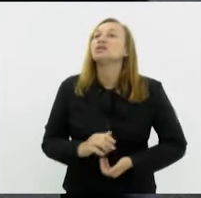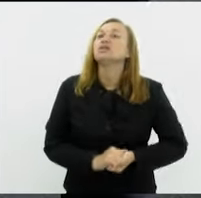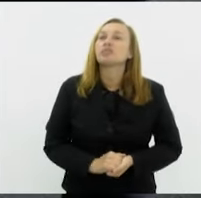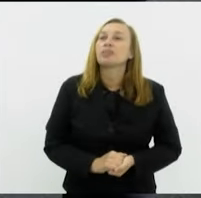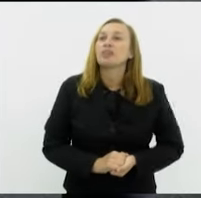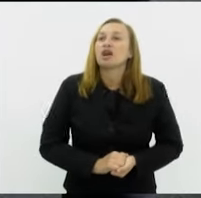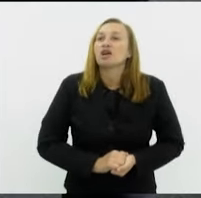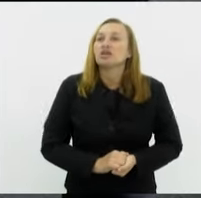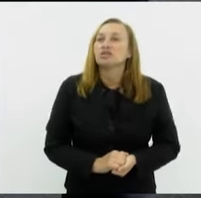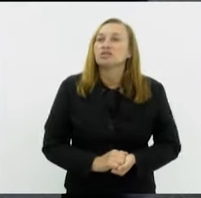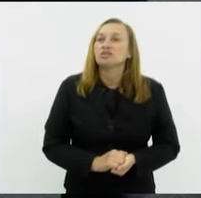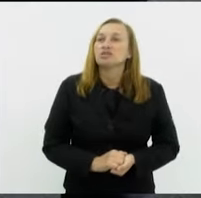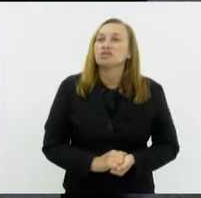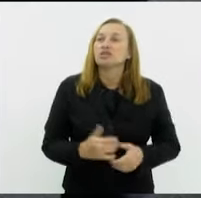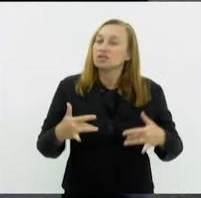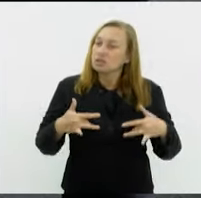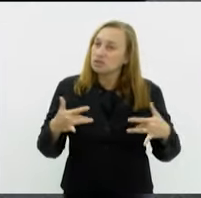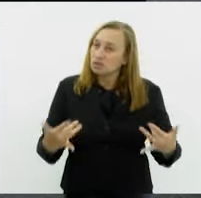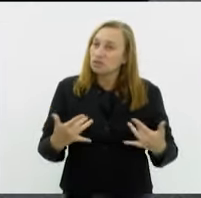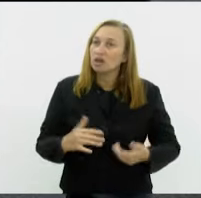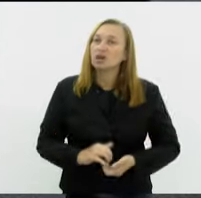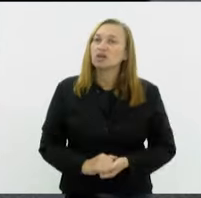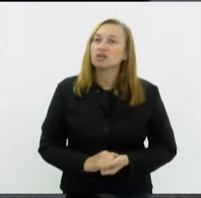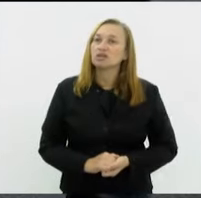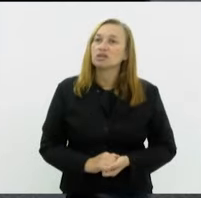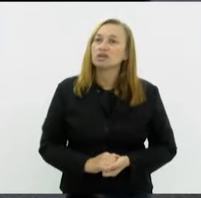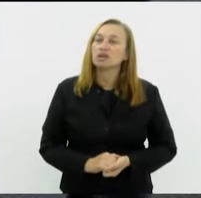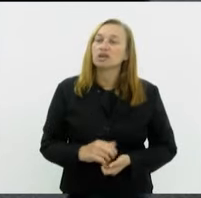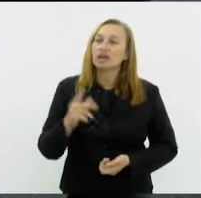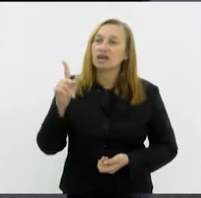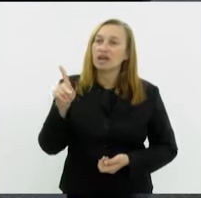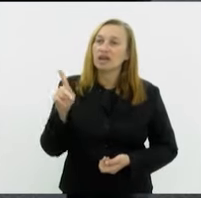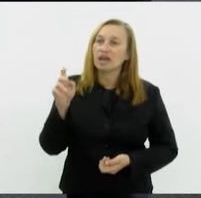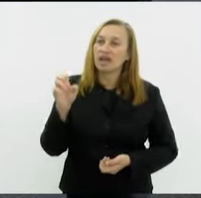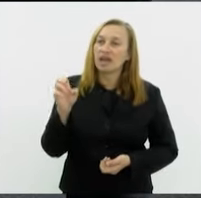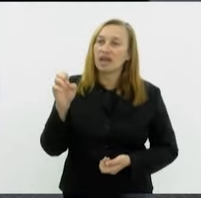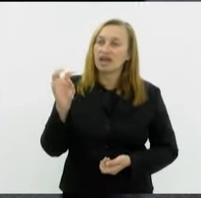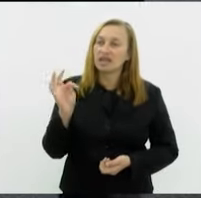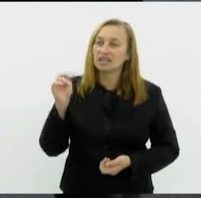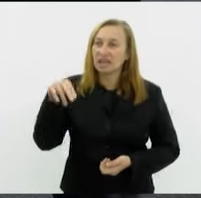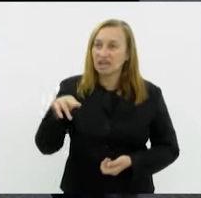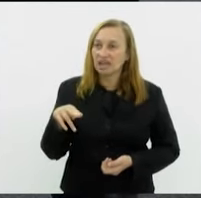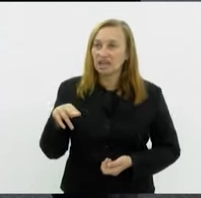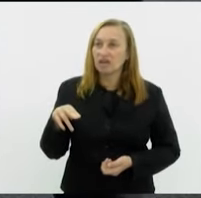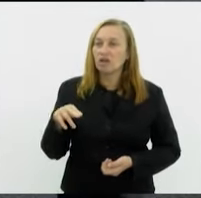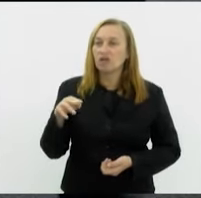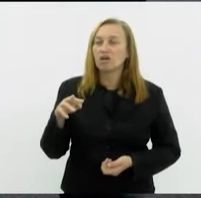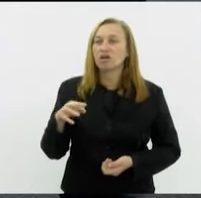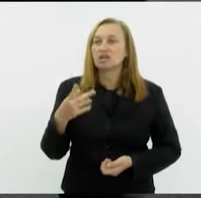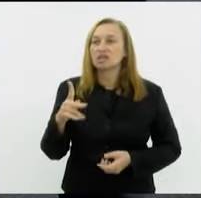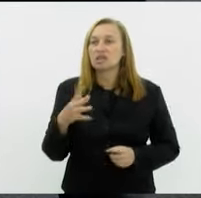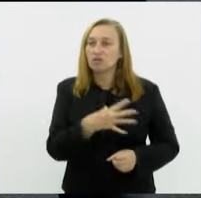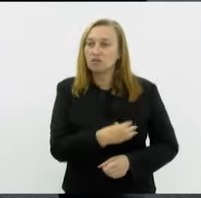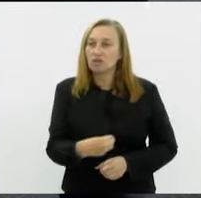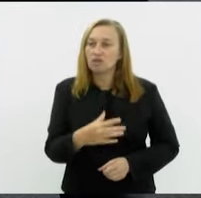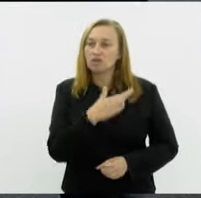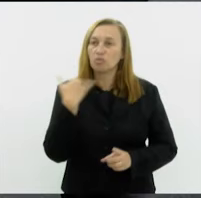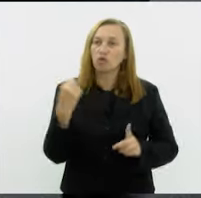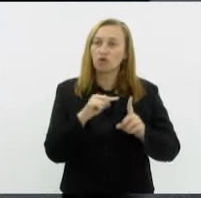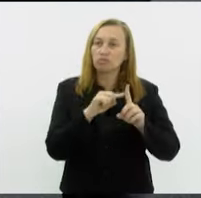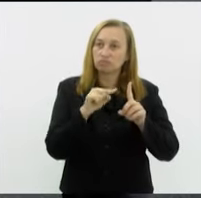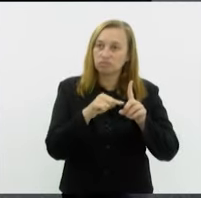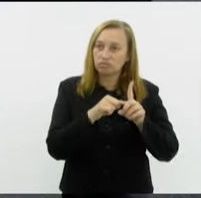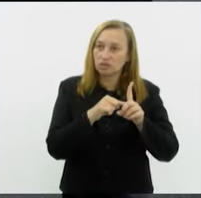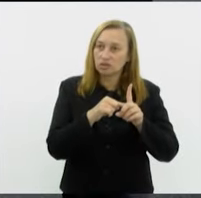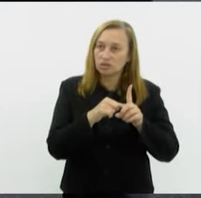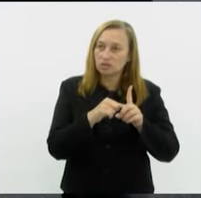aqui com a nossa solidariedade a Kathleen Romeu, o seu filho, que foi morto no ventre pelo braço